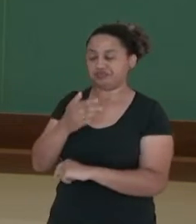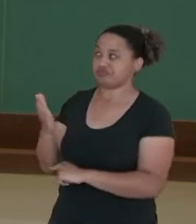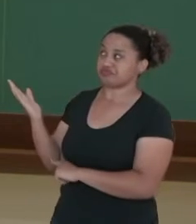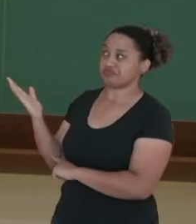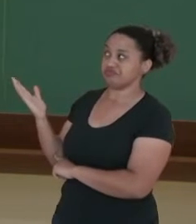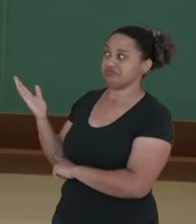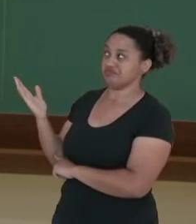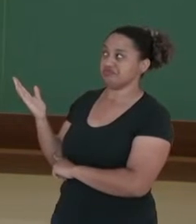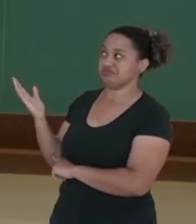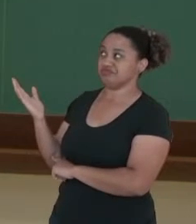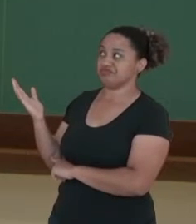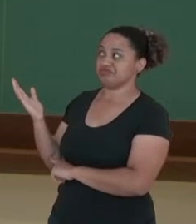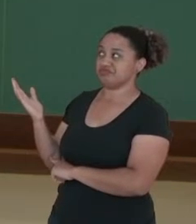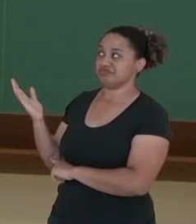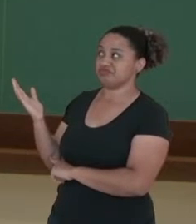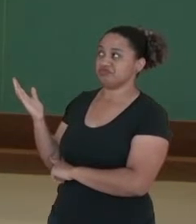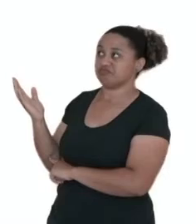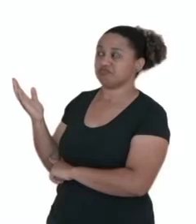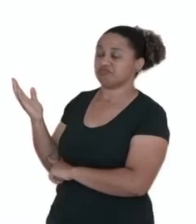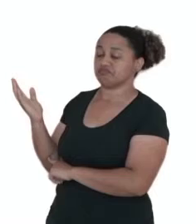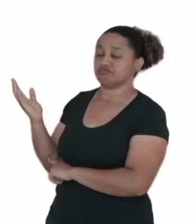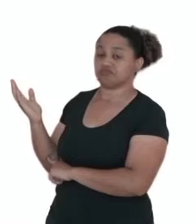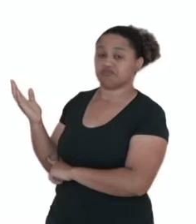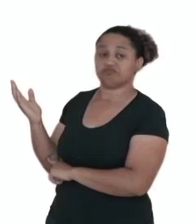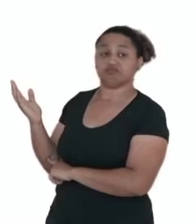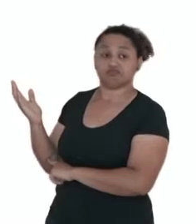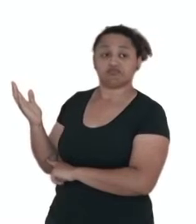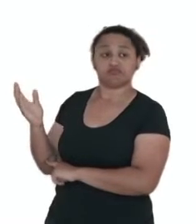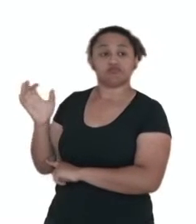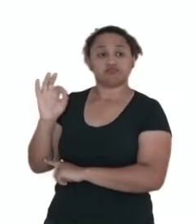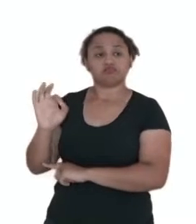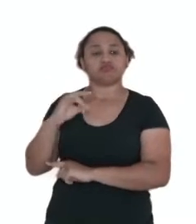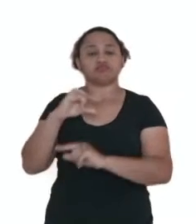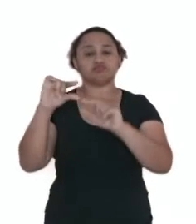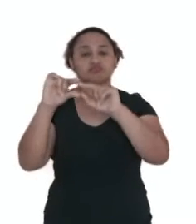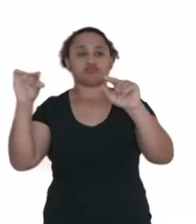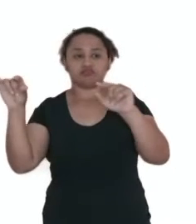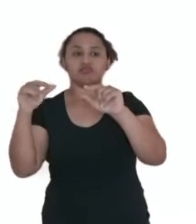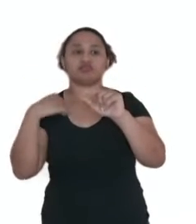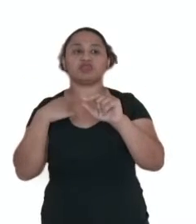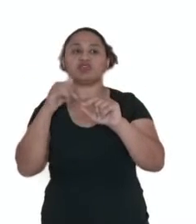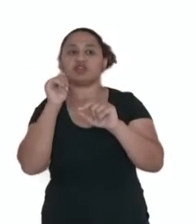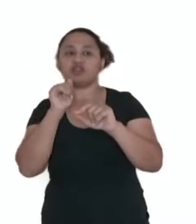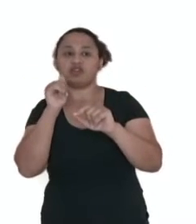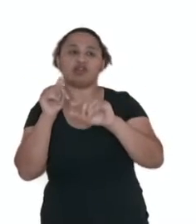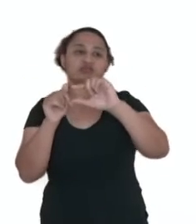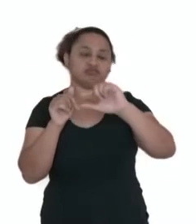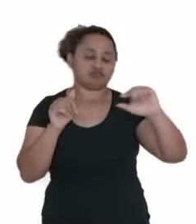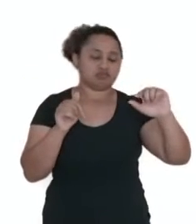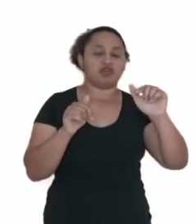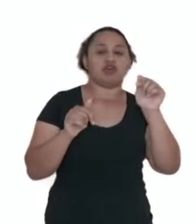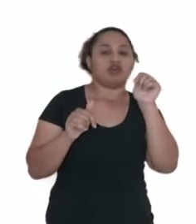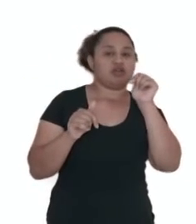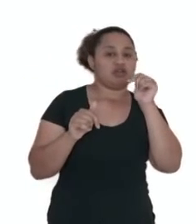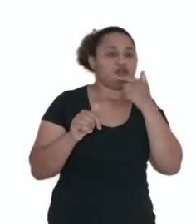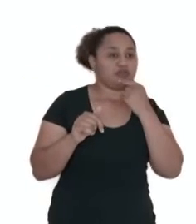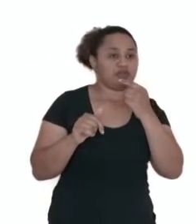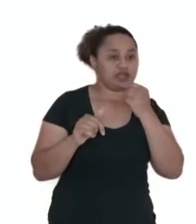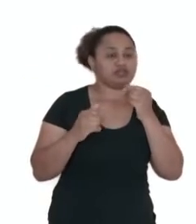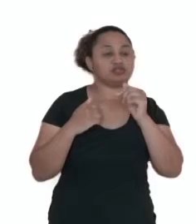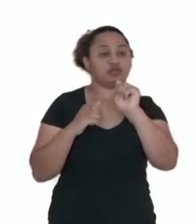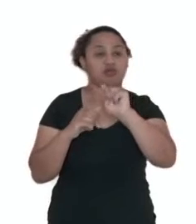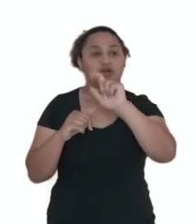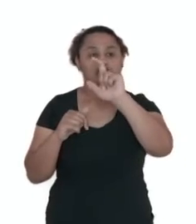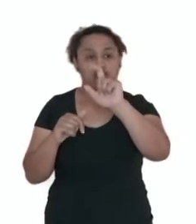Beleza? Então vamos, por exemplo, ali, ó, macho e fêmea, tá? Dentro do túnel ali, a gente tem o macho e a fêmea. O azão,